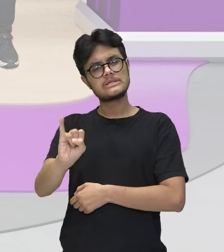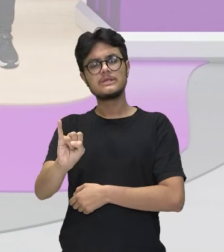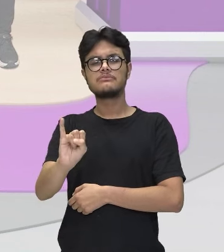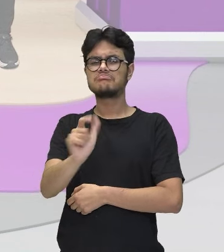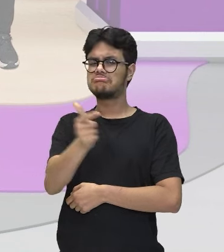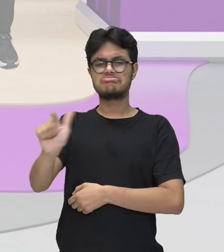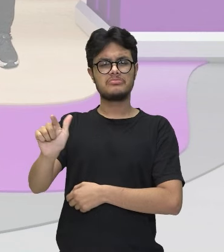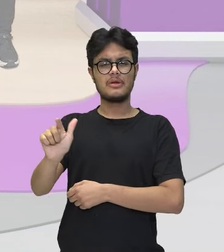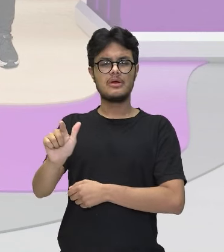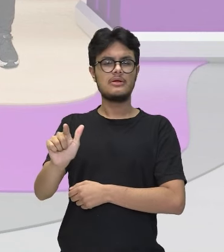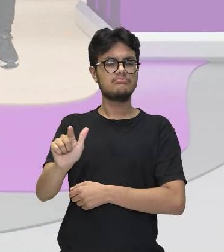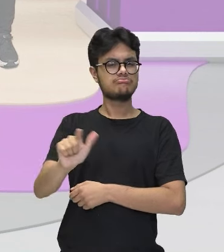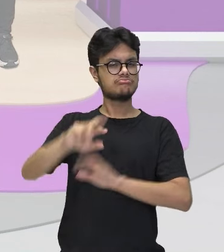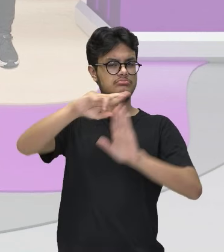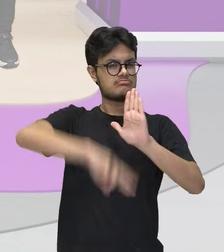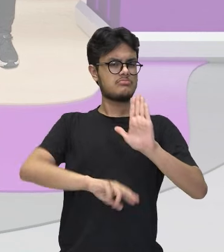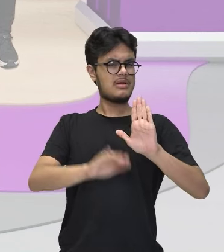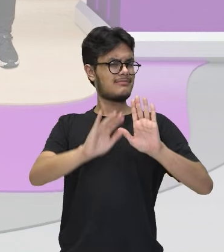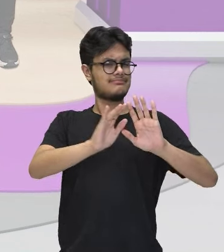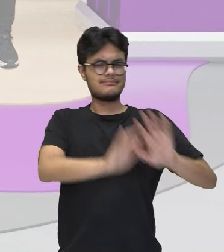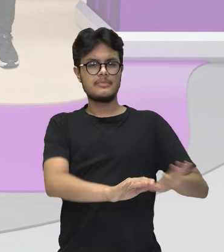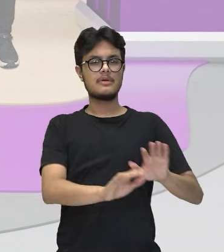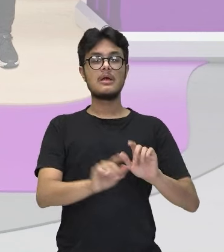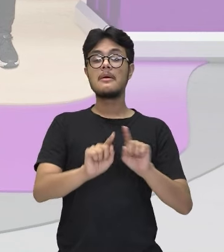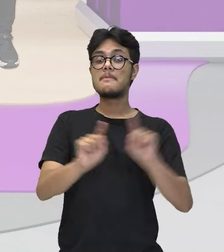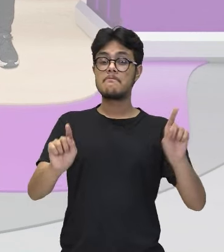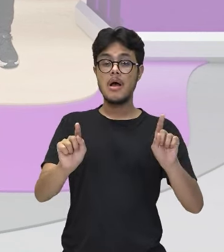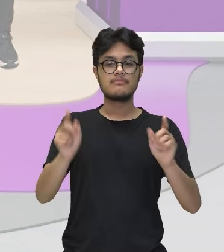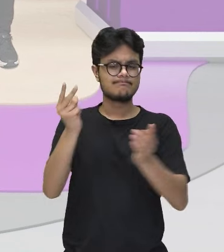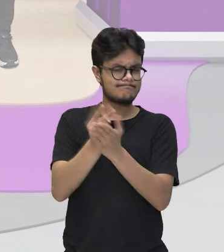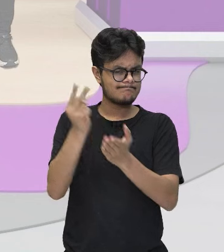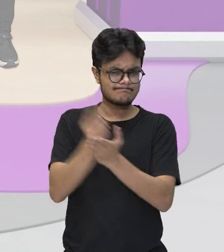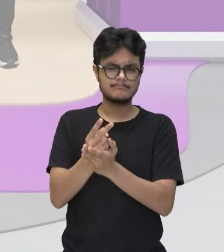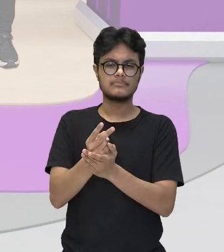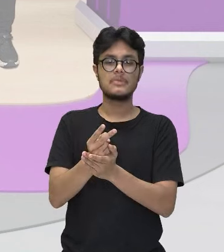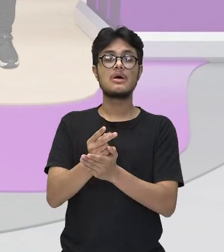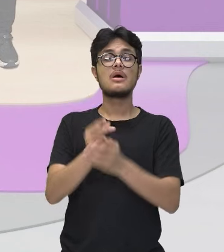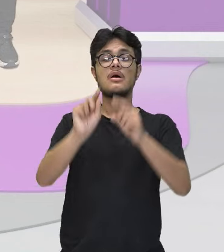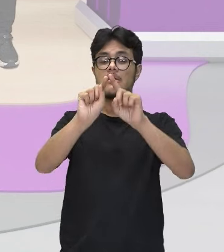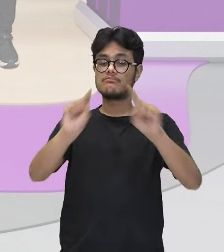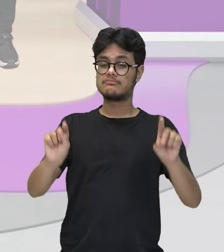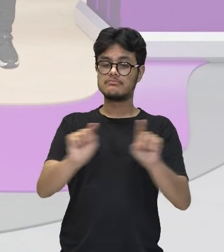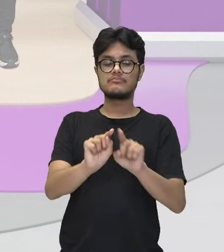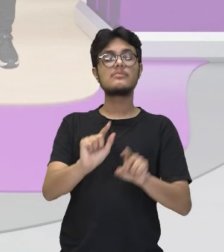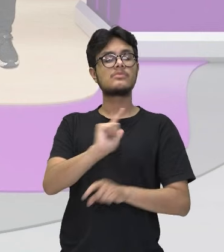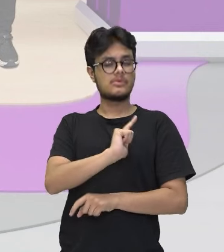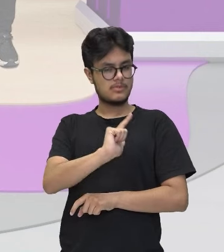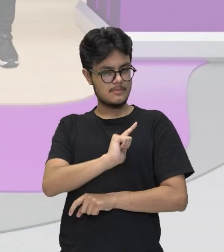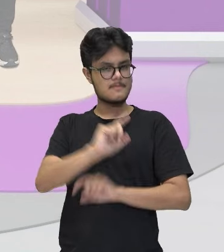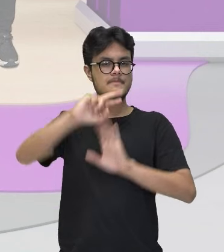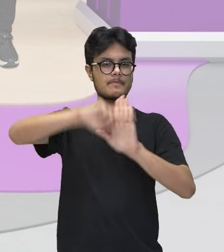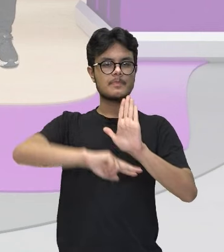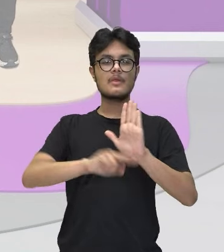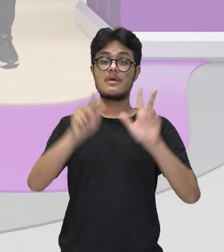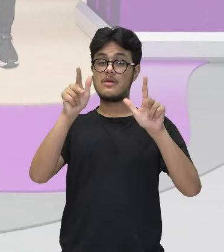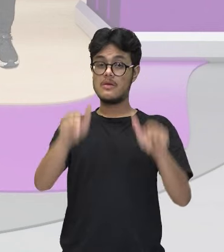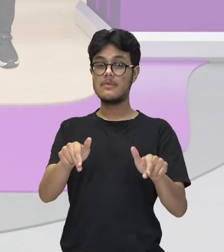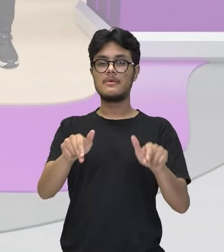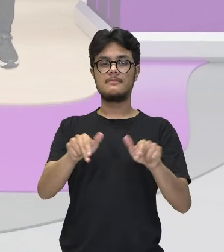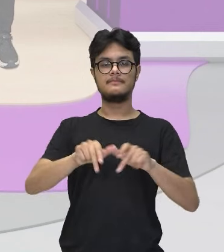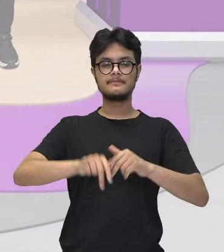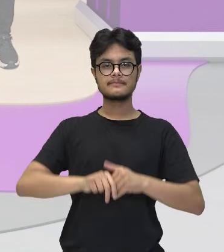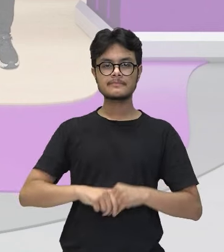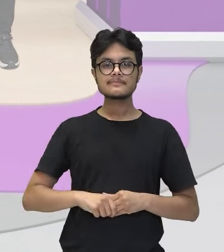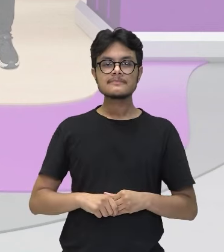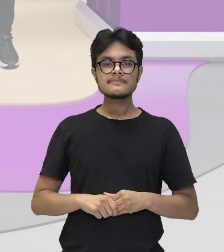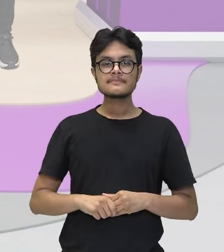vão valer essas relações. Mas para todo e qualquer triângulo retângulo vão valer todas essas relações que a gente vai